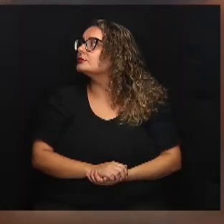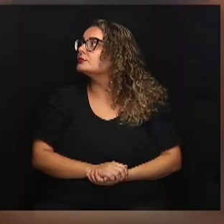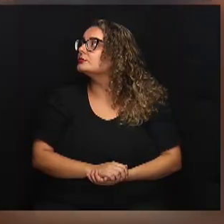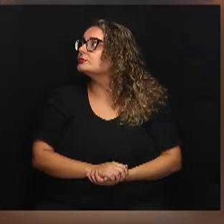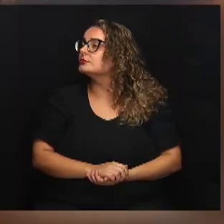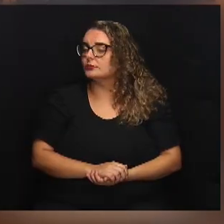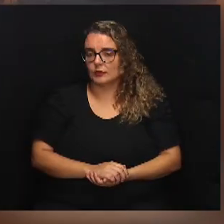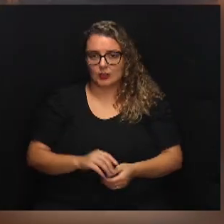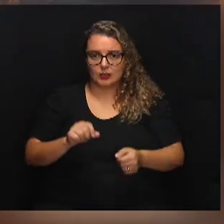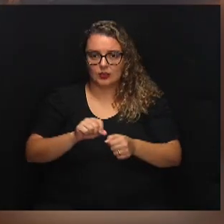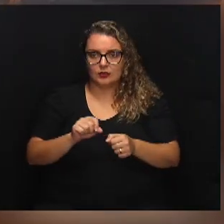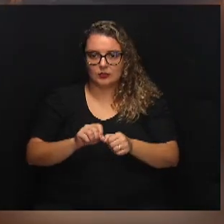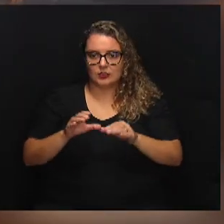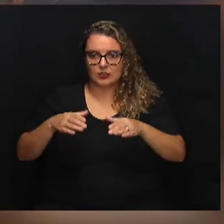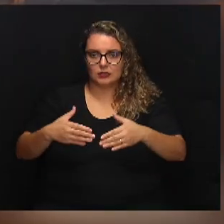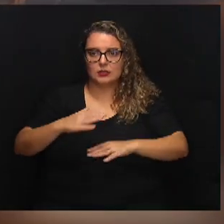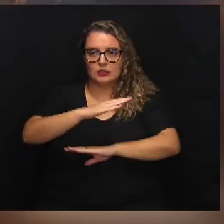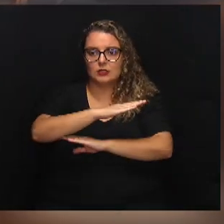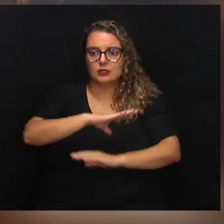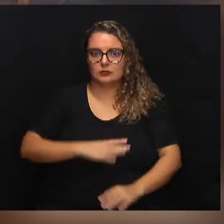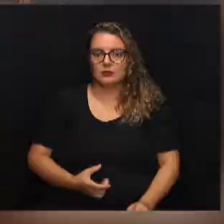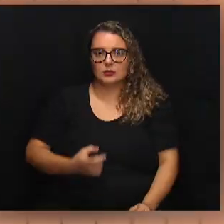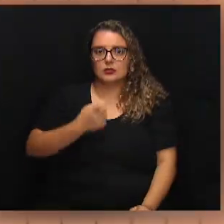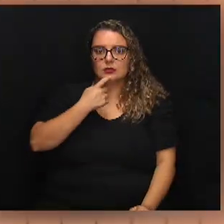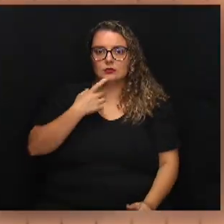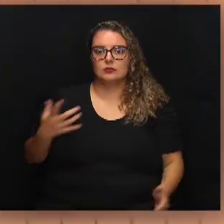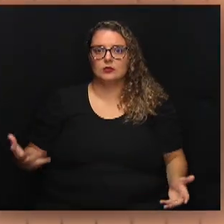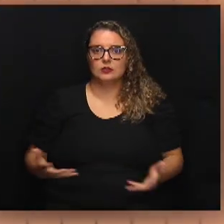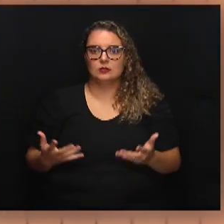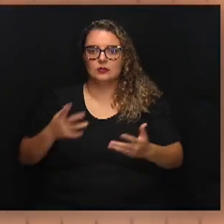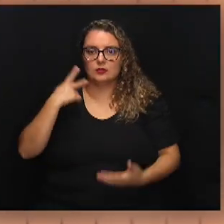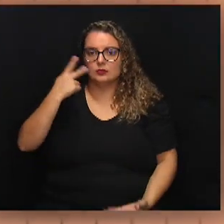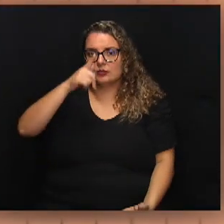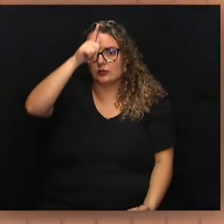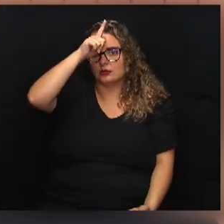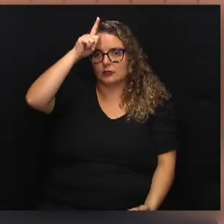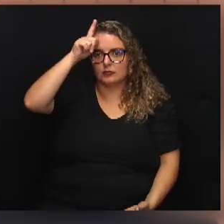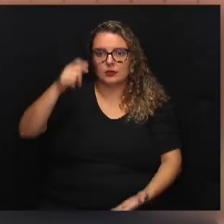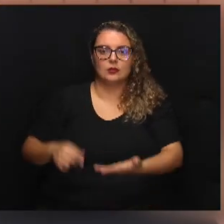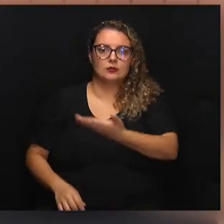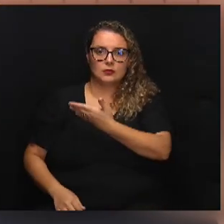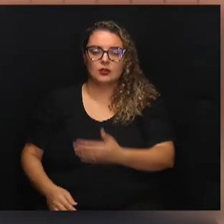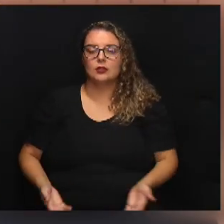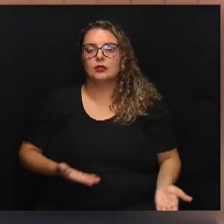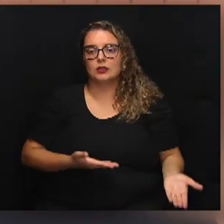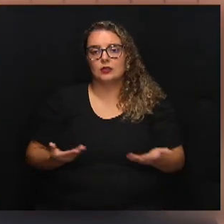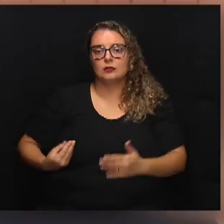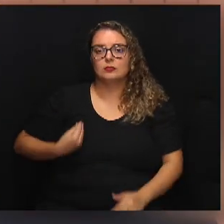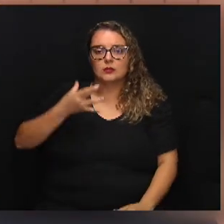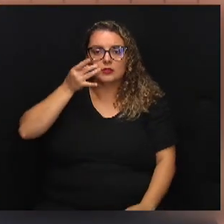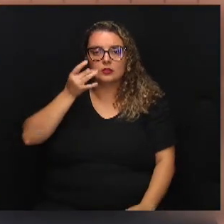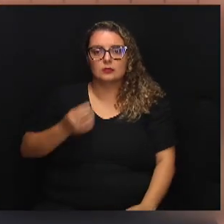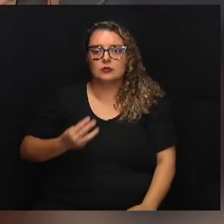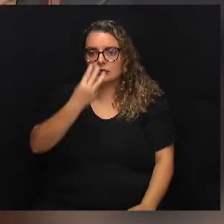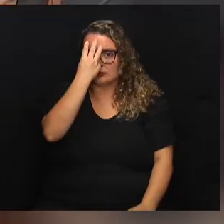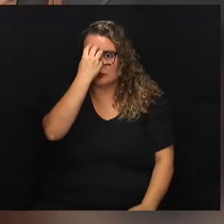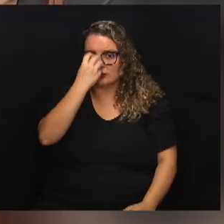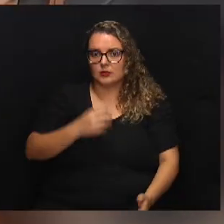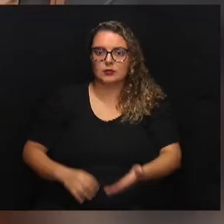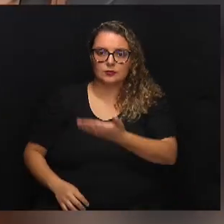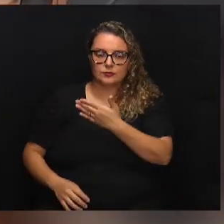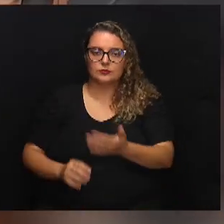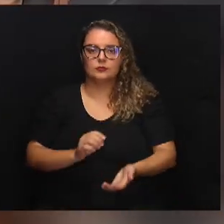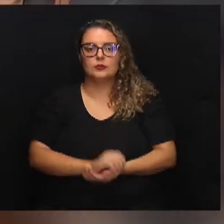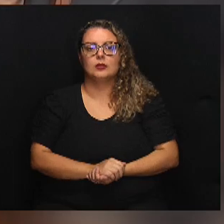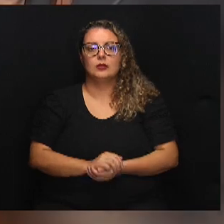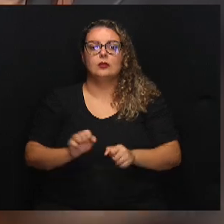Foi realizada na Câmara Municipal de Campinas, por iniciativa do vereador Gustavo Peta e a presença do parlamentar Wagner Romão,